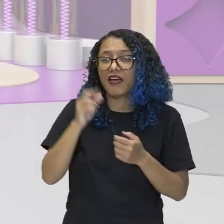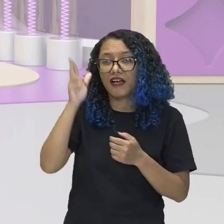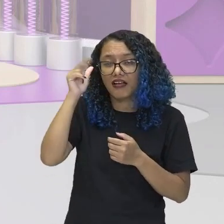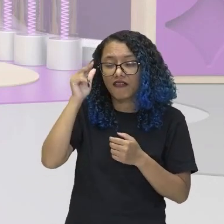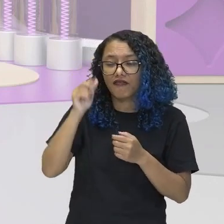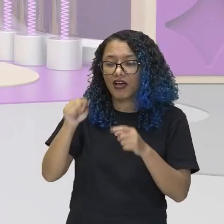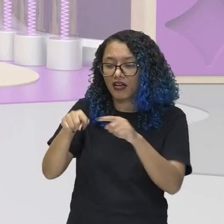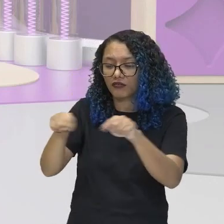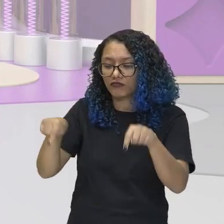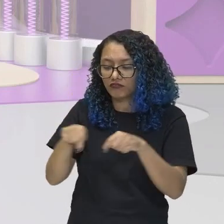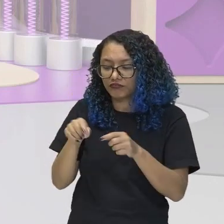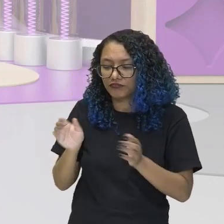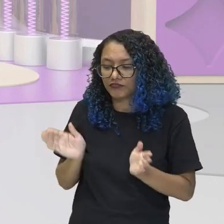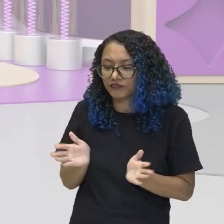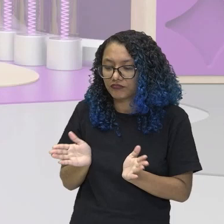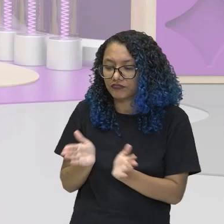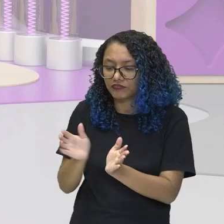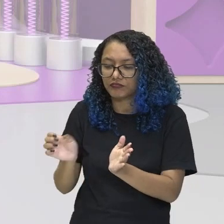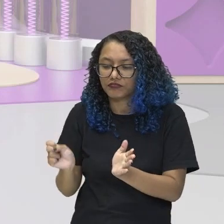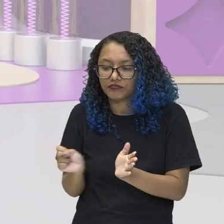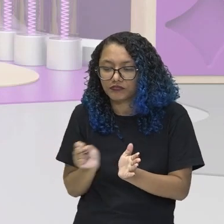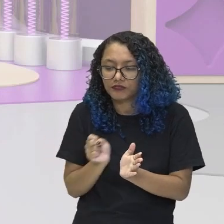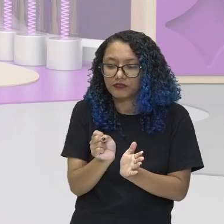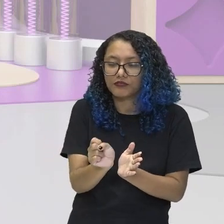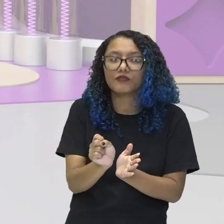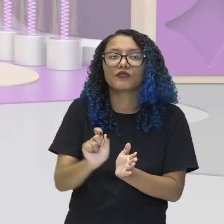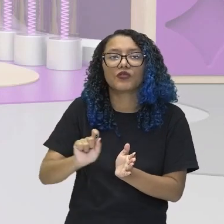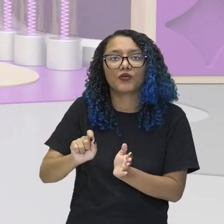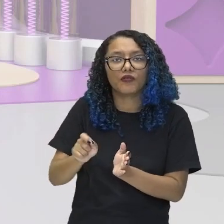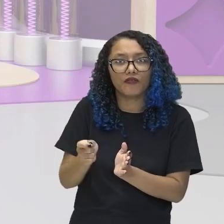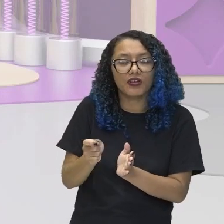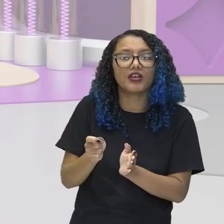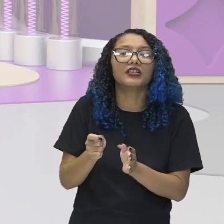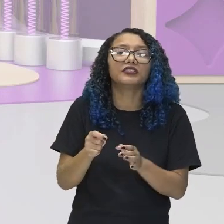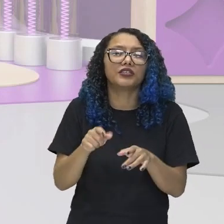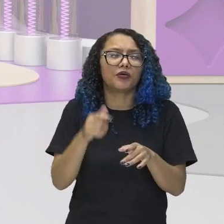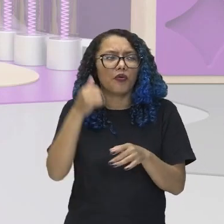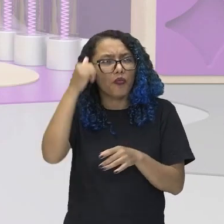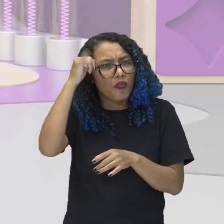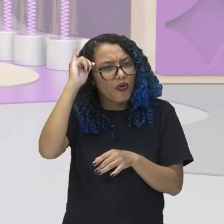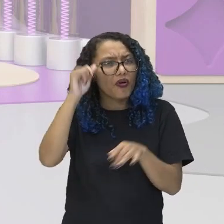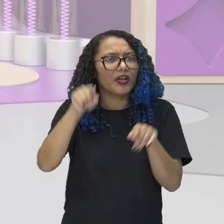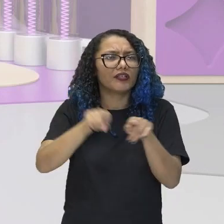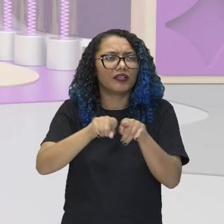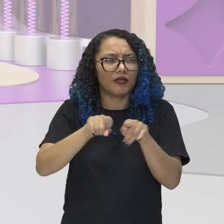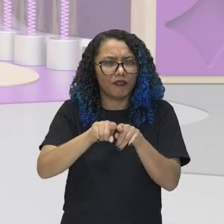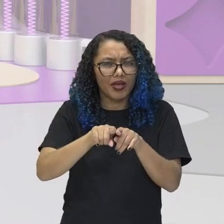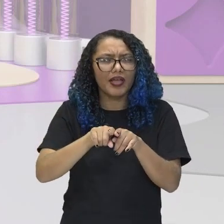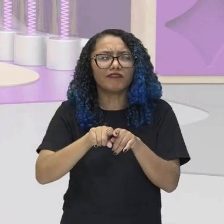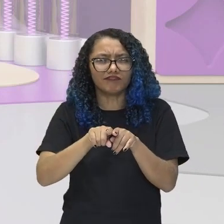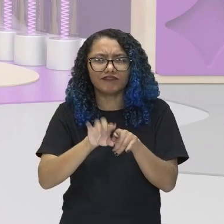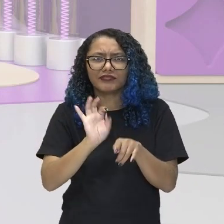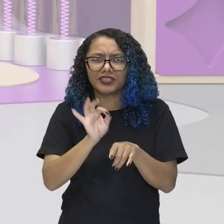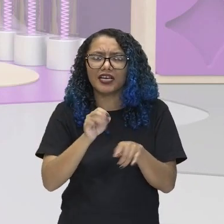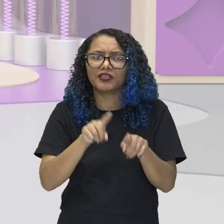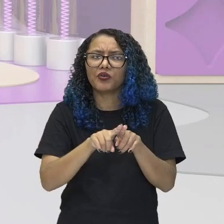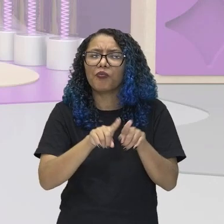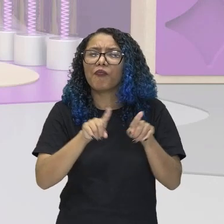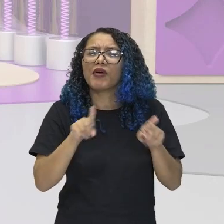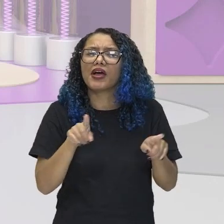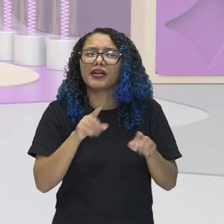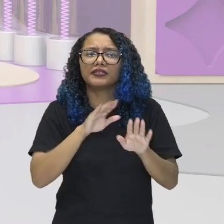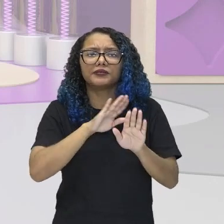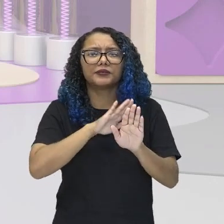currais, juntamente com o gado, ele tem aquele controle. Ora, mas o que está por trás